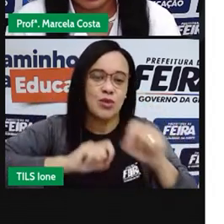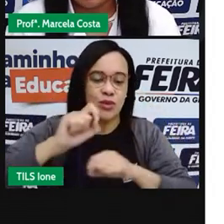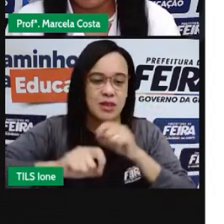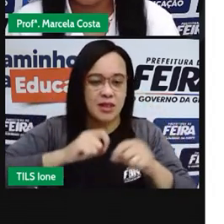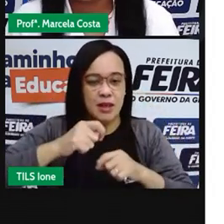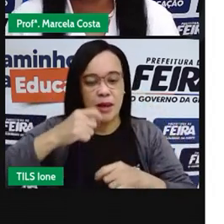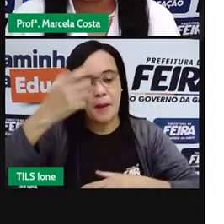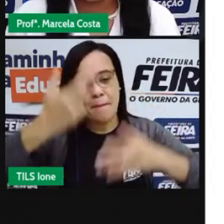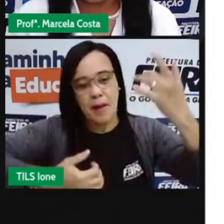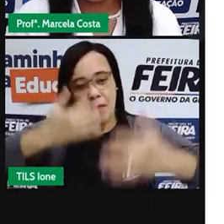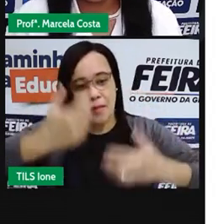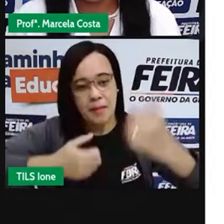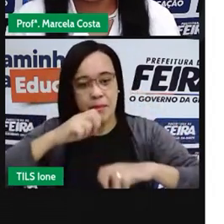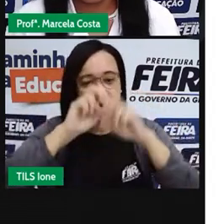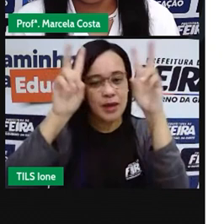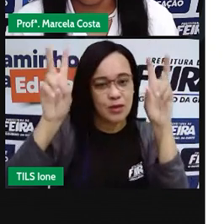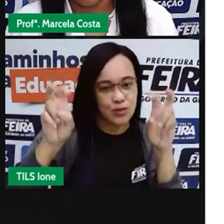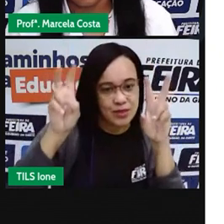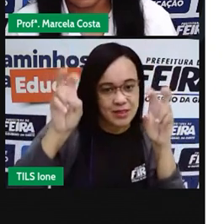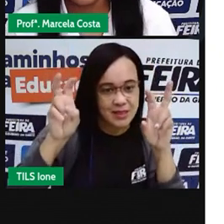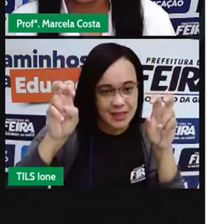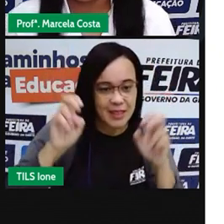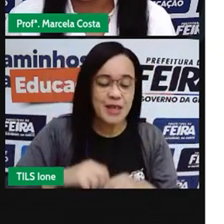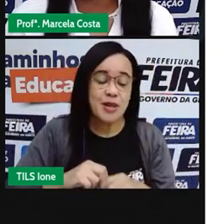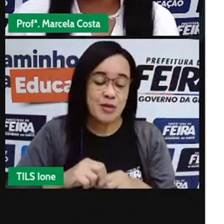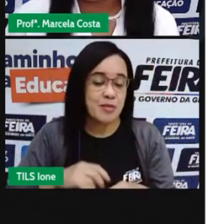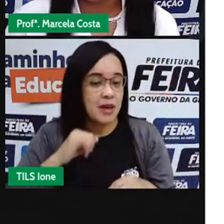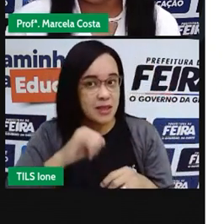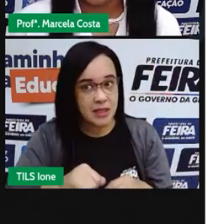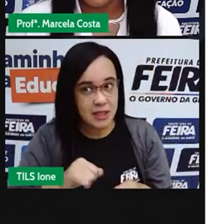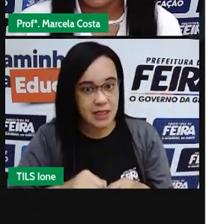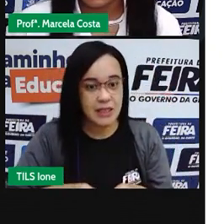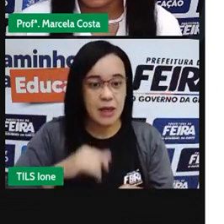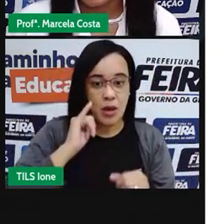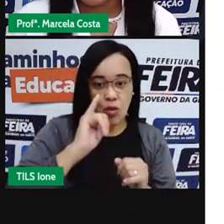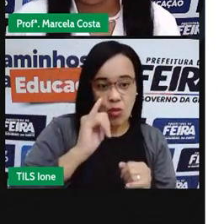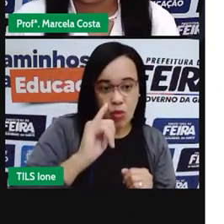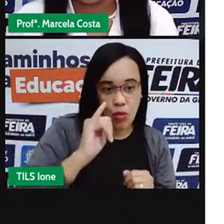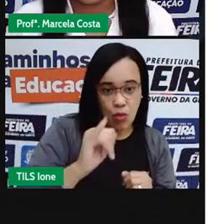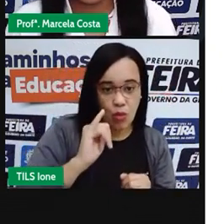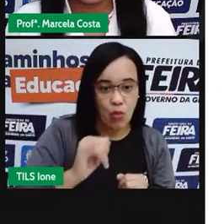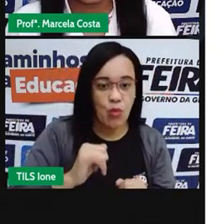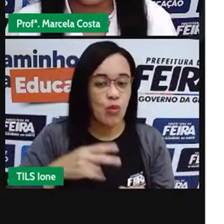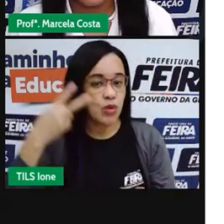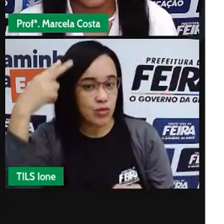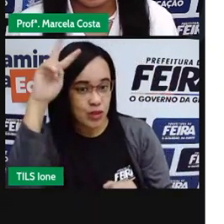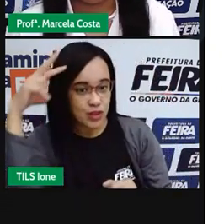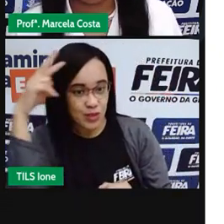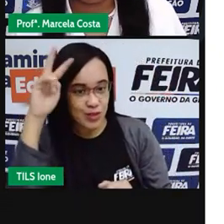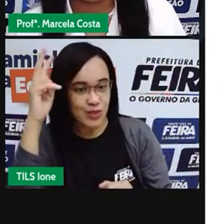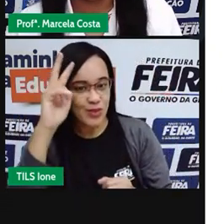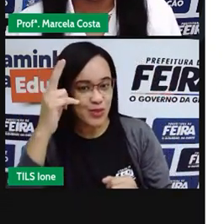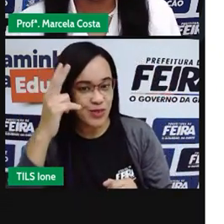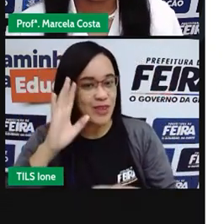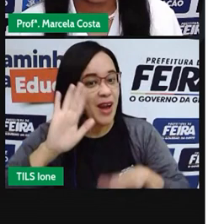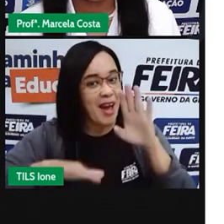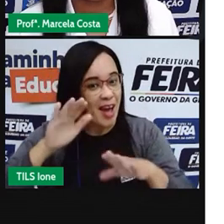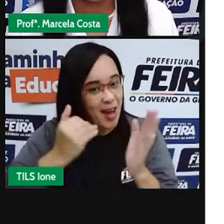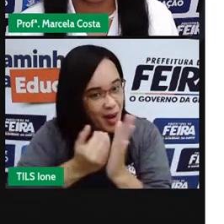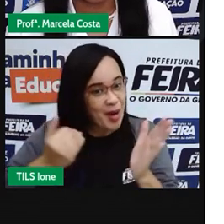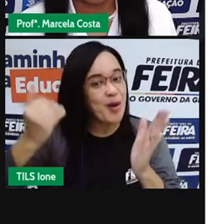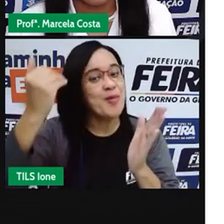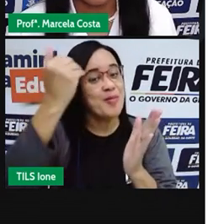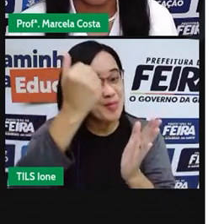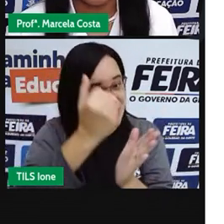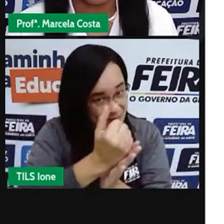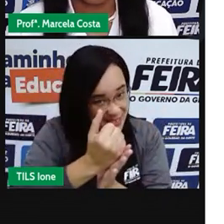do tema: quem conta um conto, aumenta um ponto. Releitura. Esse vai